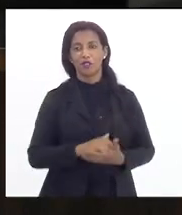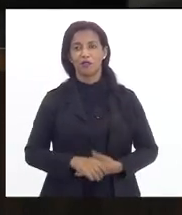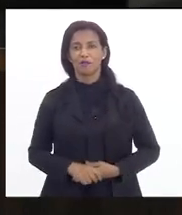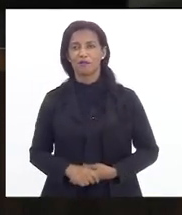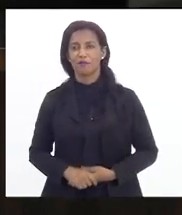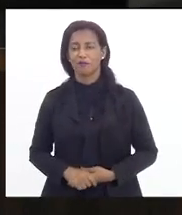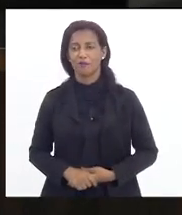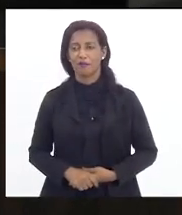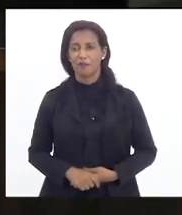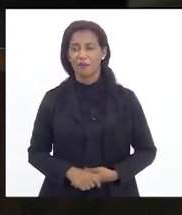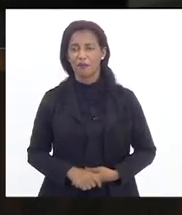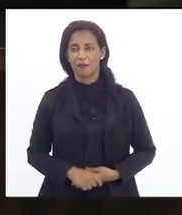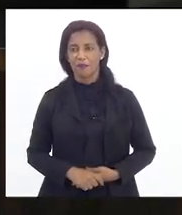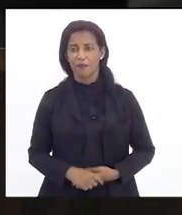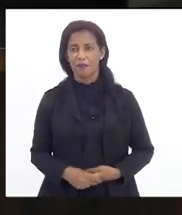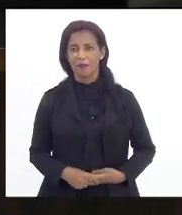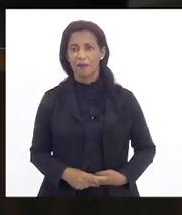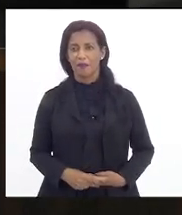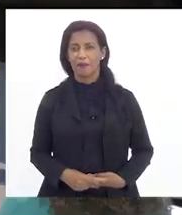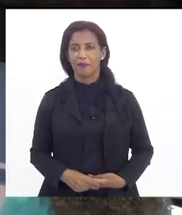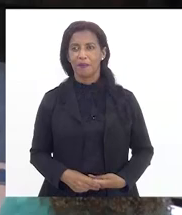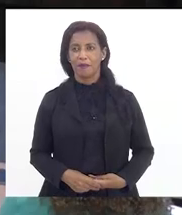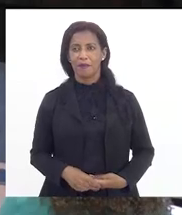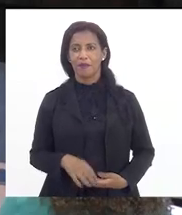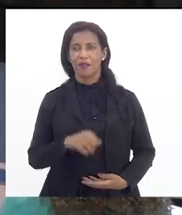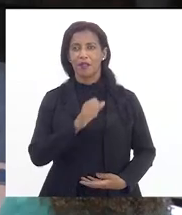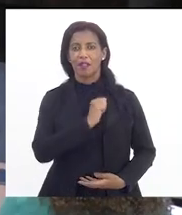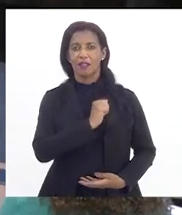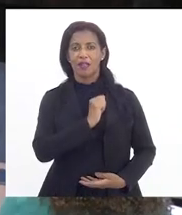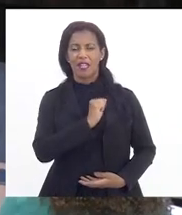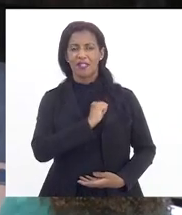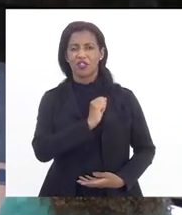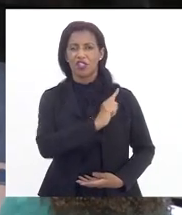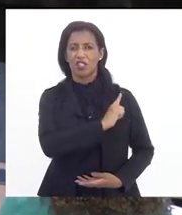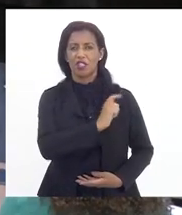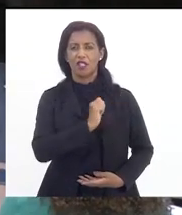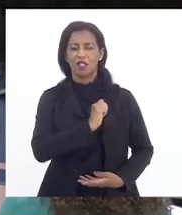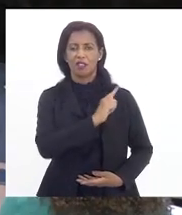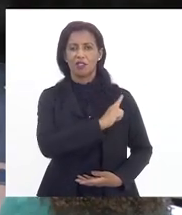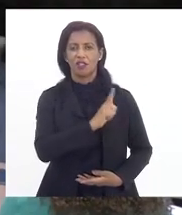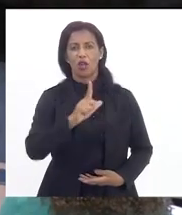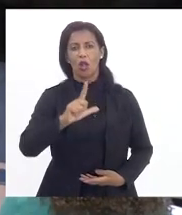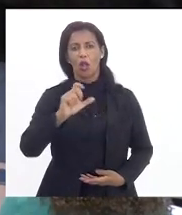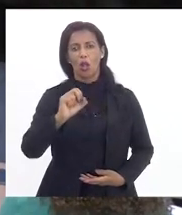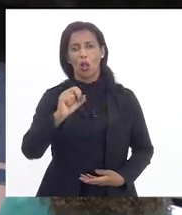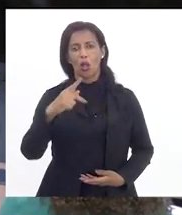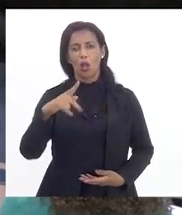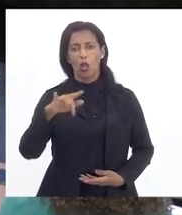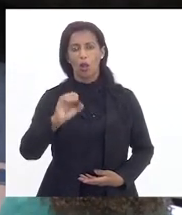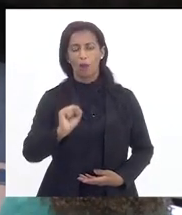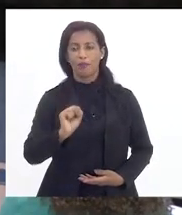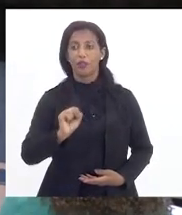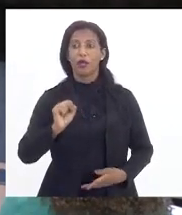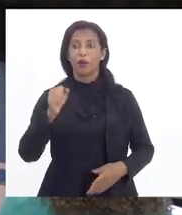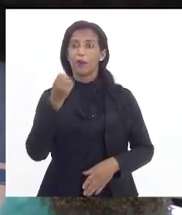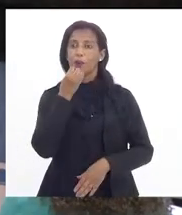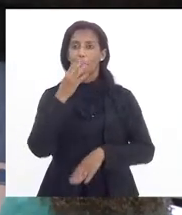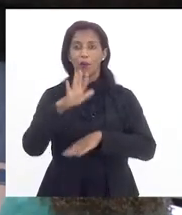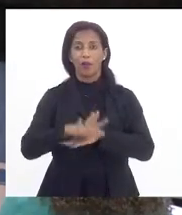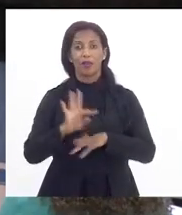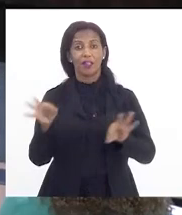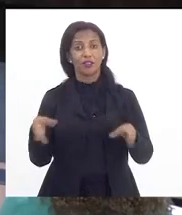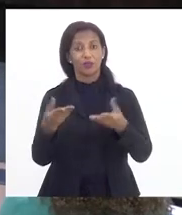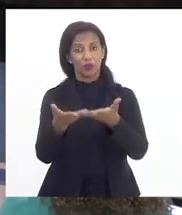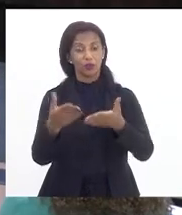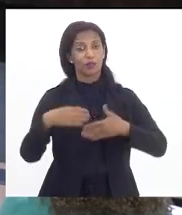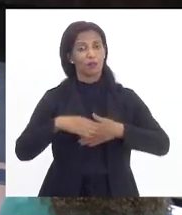depois deputada Martha Rocha Sargento Lopes representado na PMERJ deputada Martha Rocha tarde a todas e